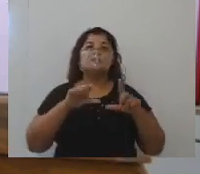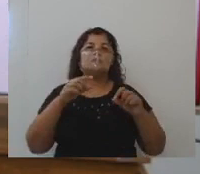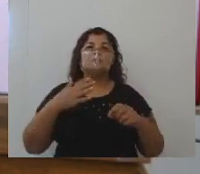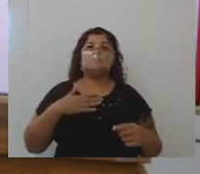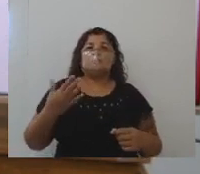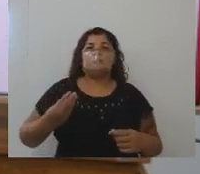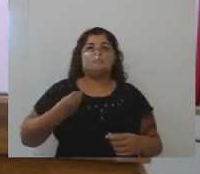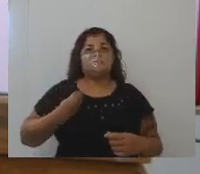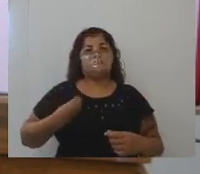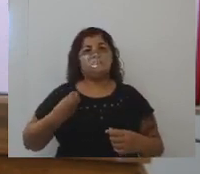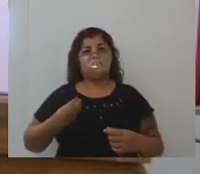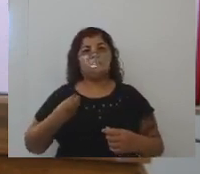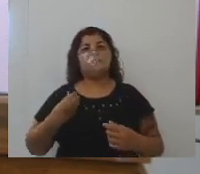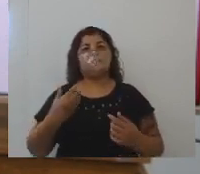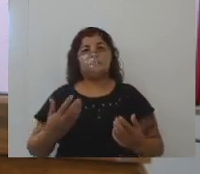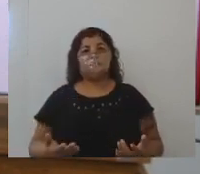certo?